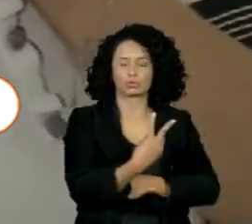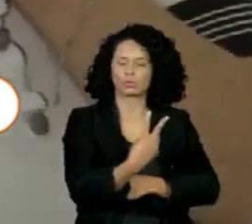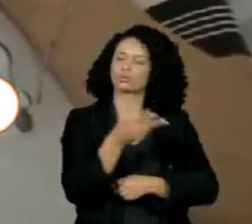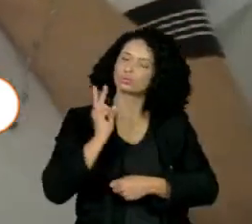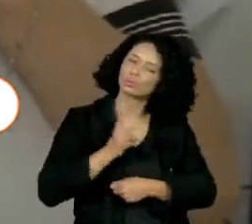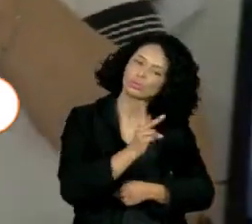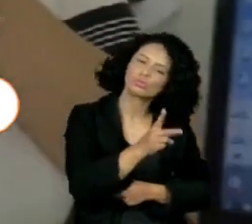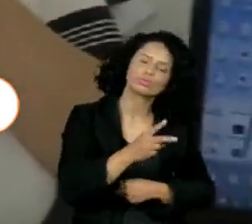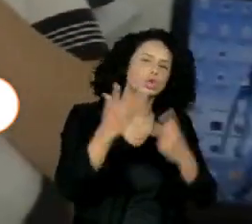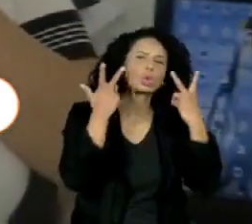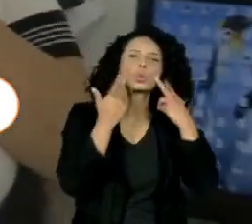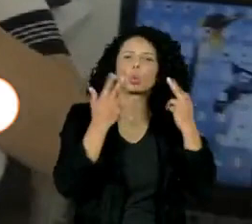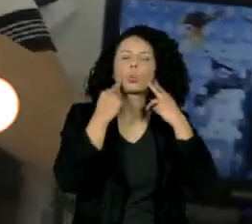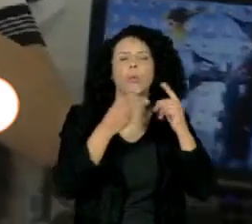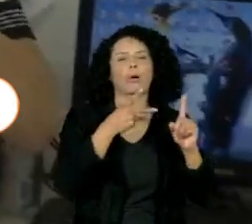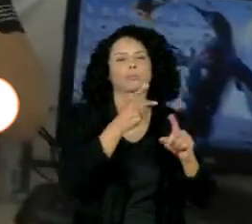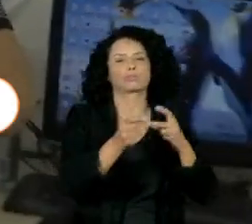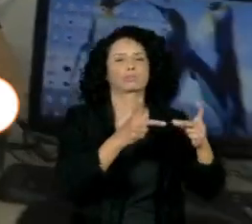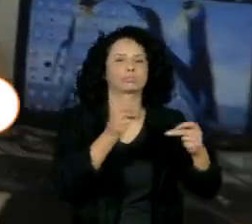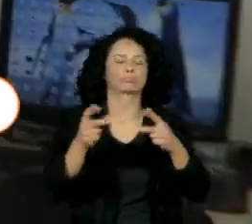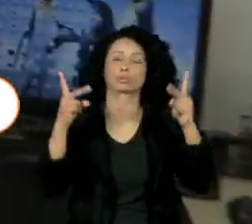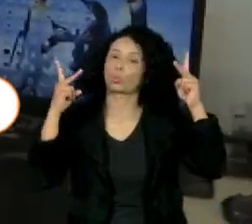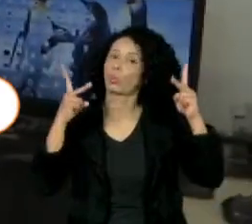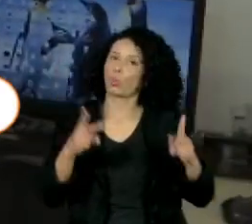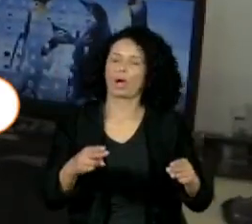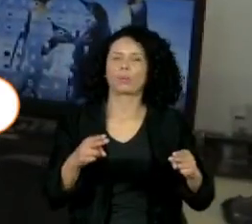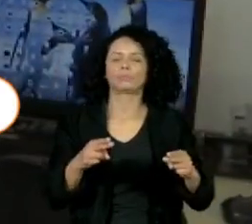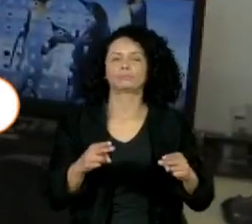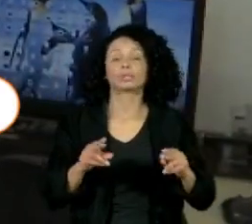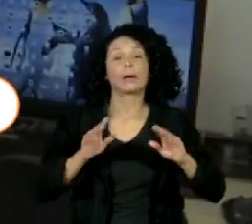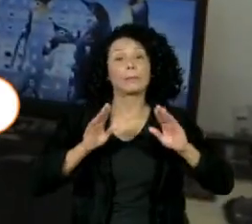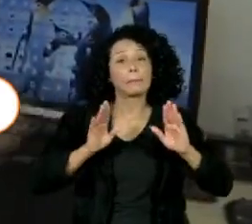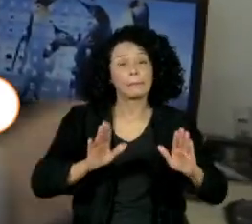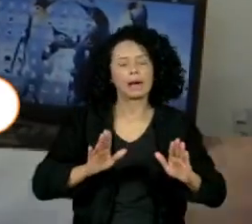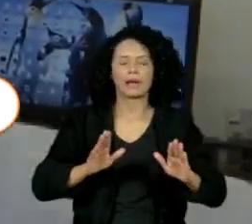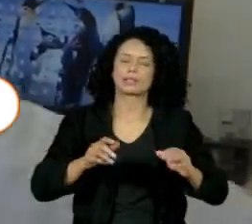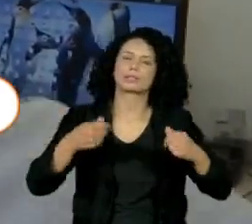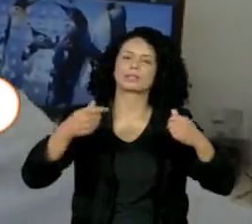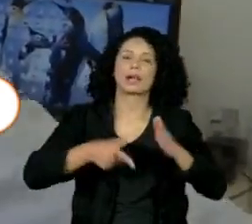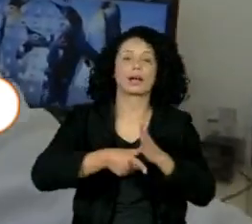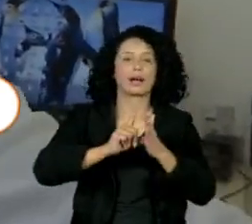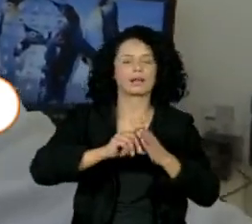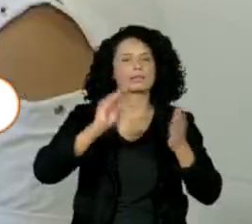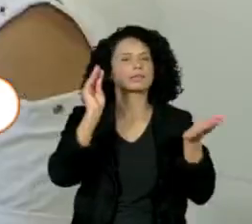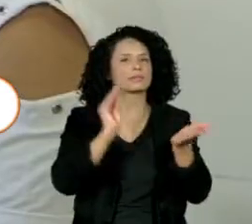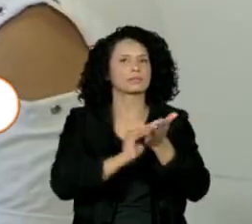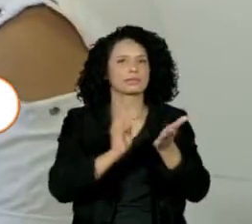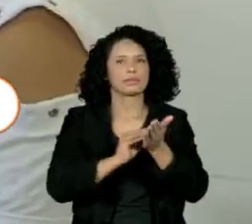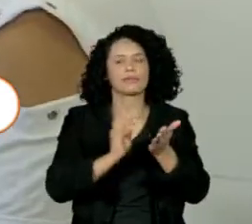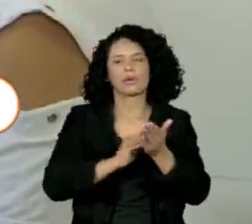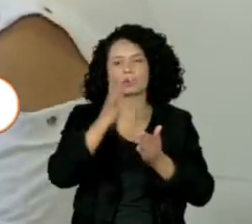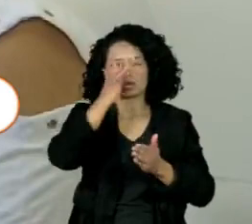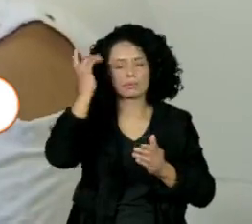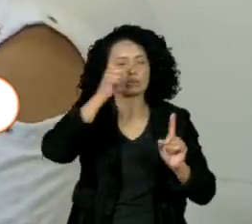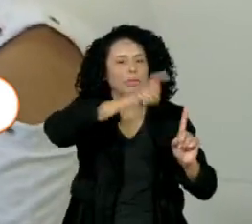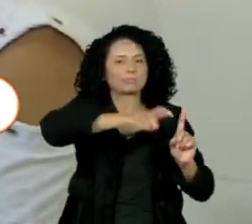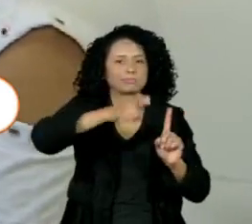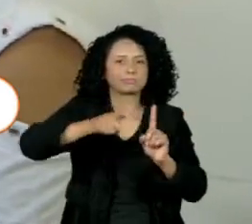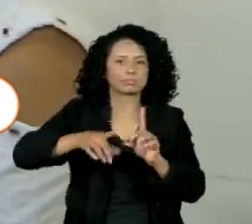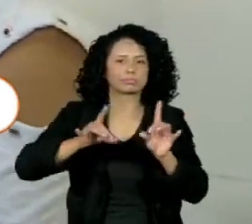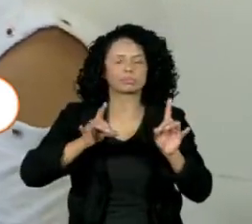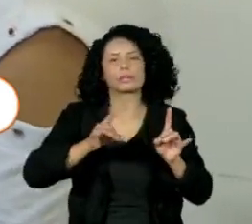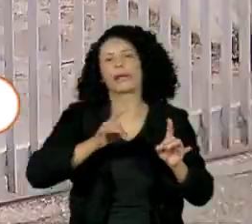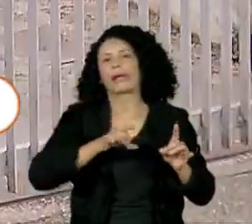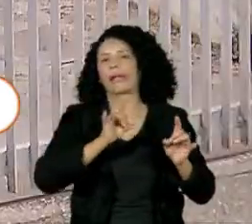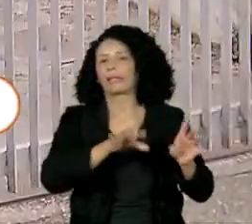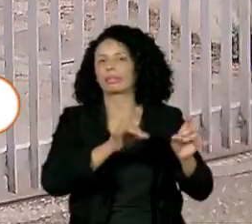mesmo modelo de vacinação. Essa liberação, porém, ainda depende de novas análises dos técnicos do Ministério da Saúde. O